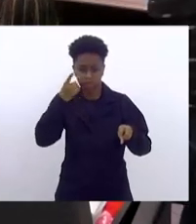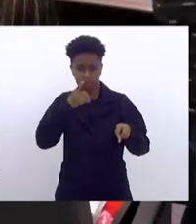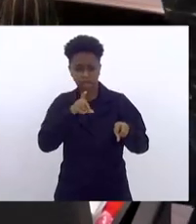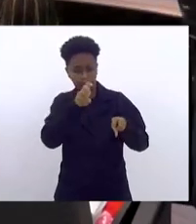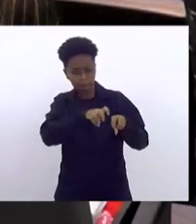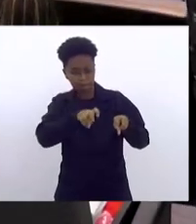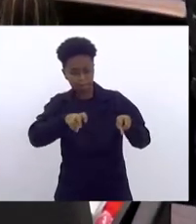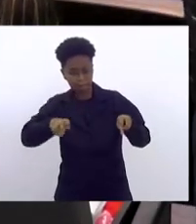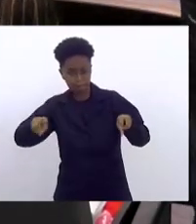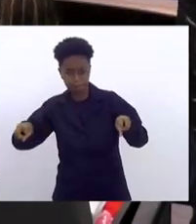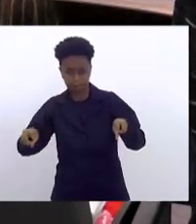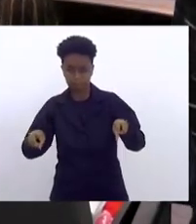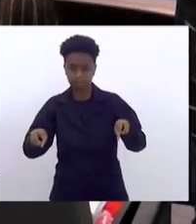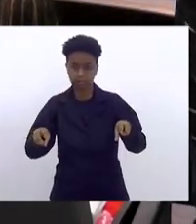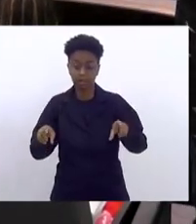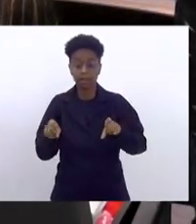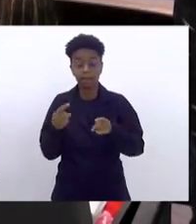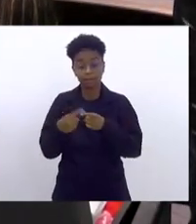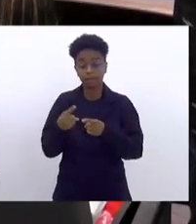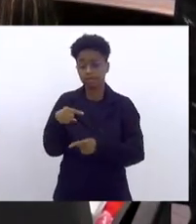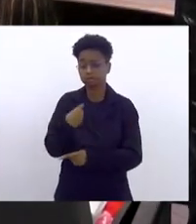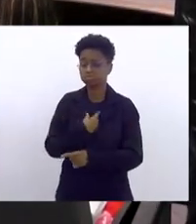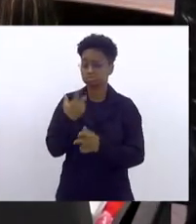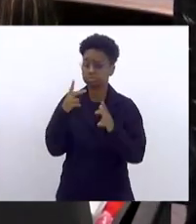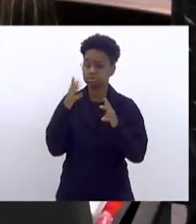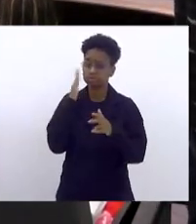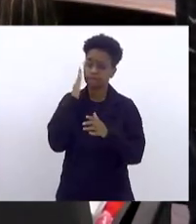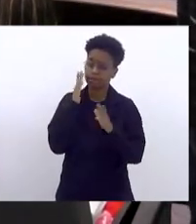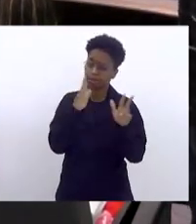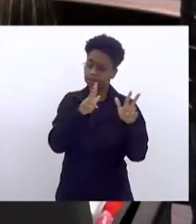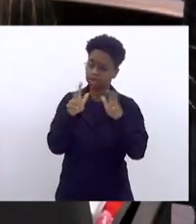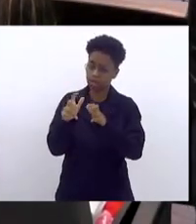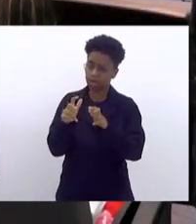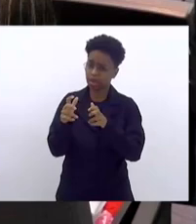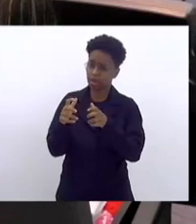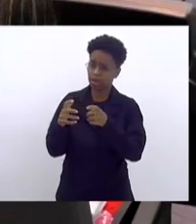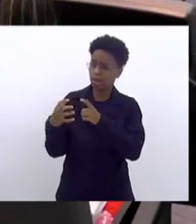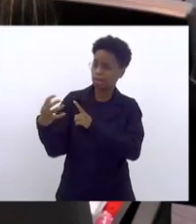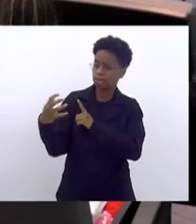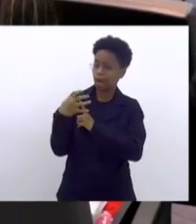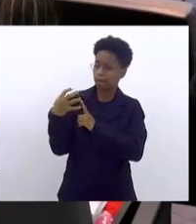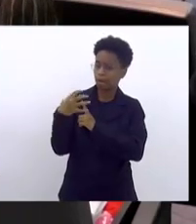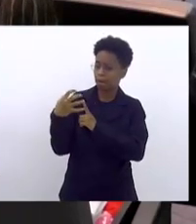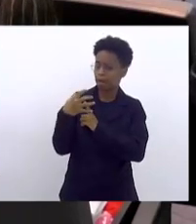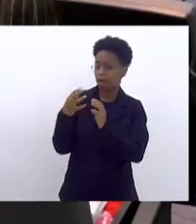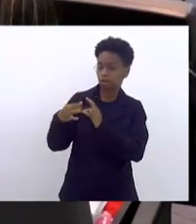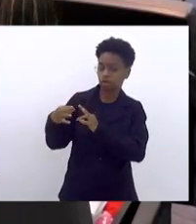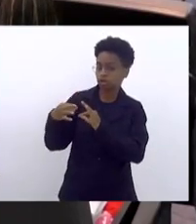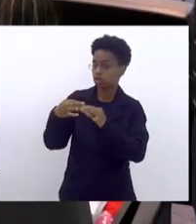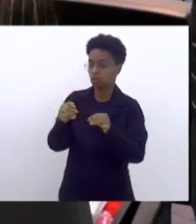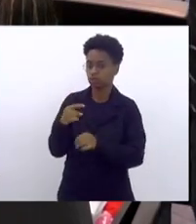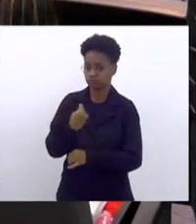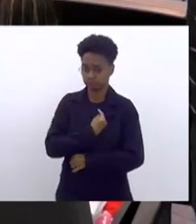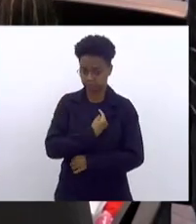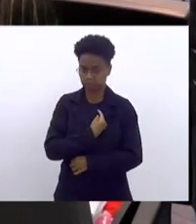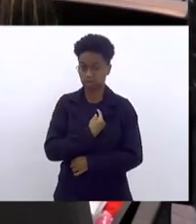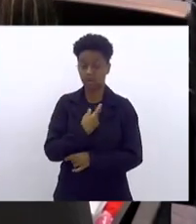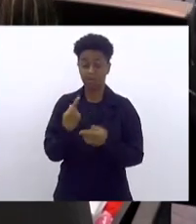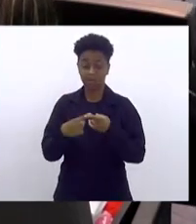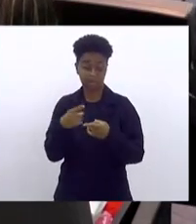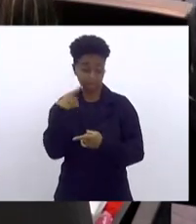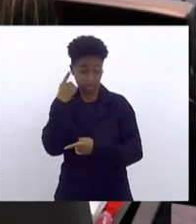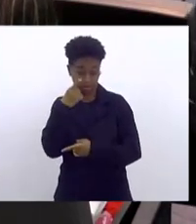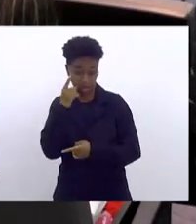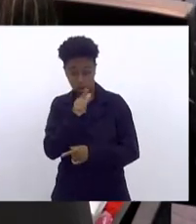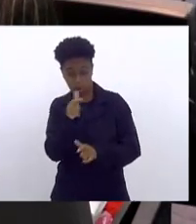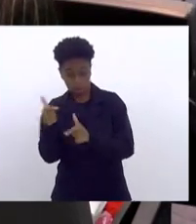deputadas porque a gente sabe que é um tema muito afeto a todos nós os deputados e deputadas que não estão aqui